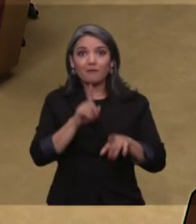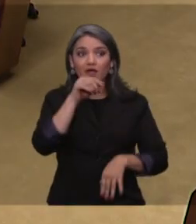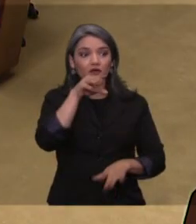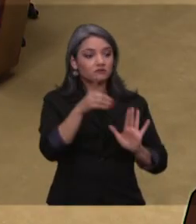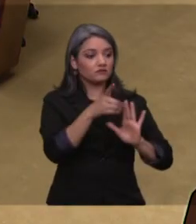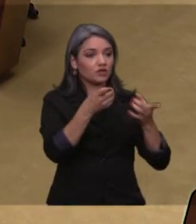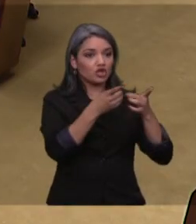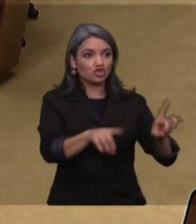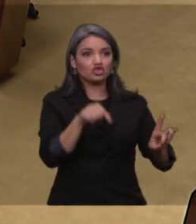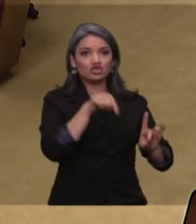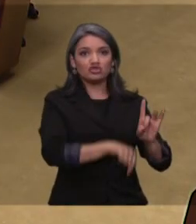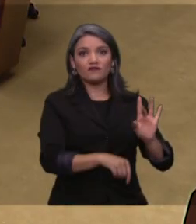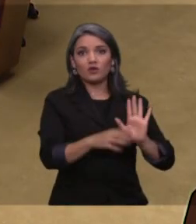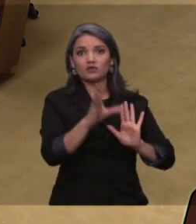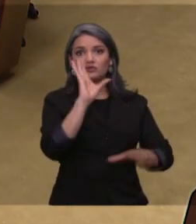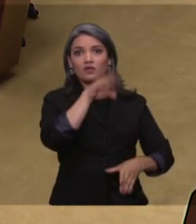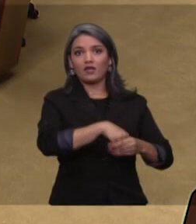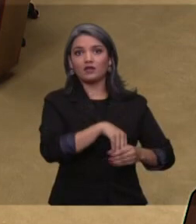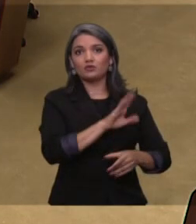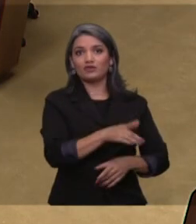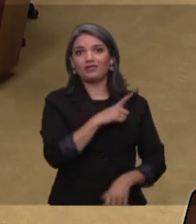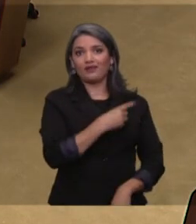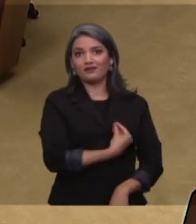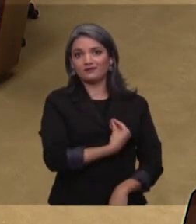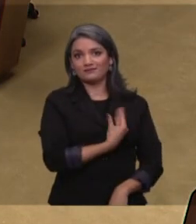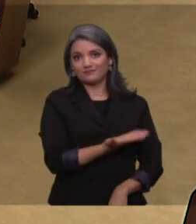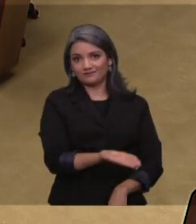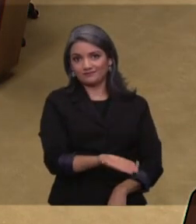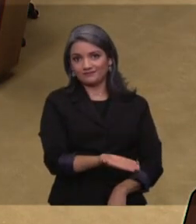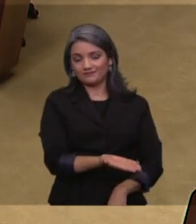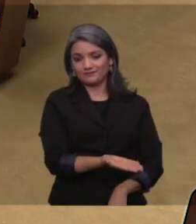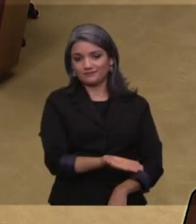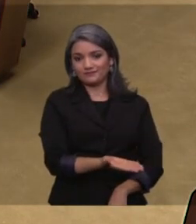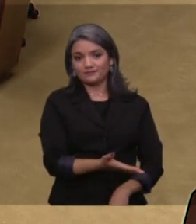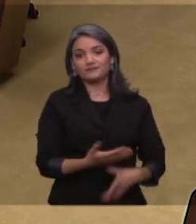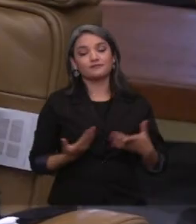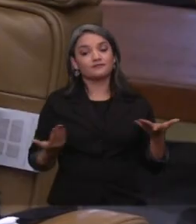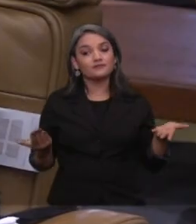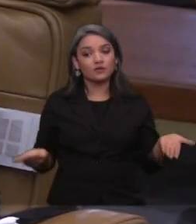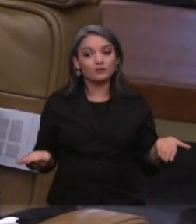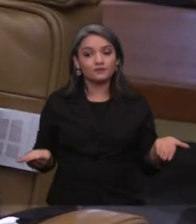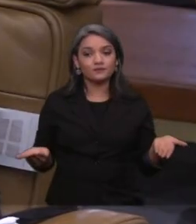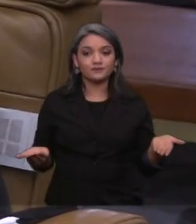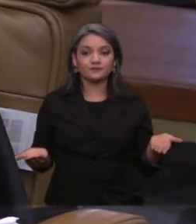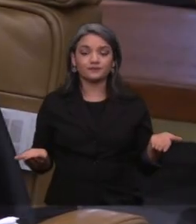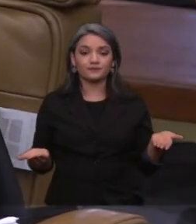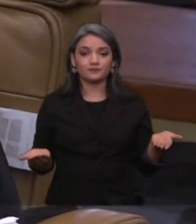se faziam mesmo naquele regime da dualidade. Portanto,